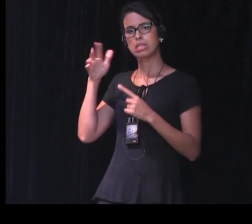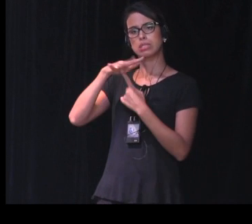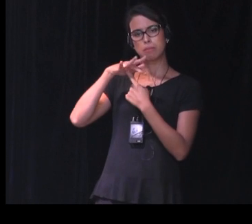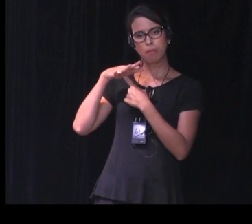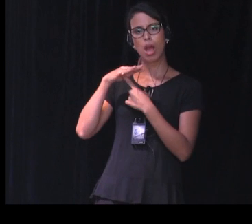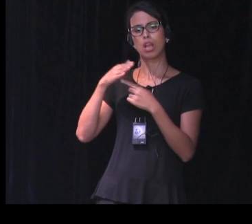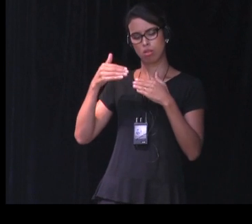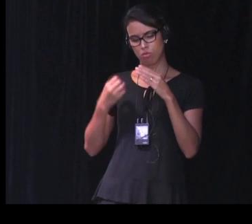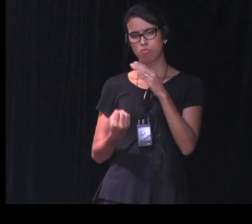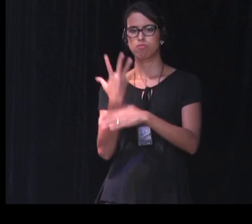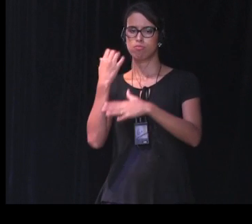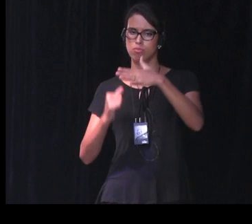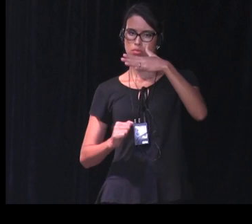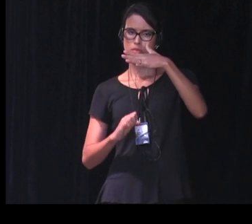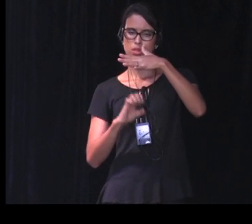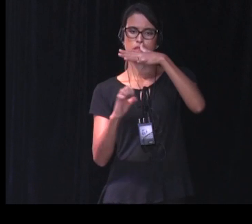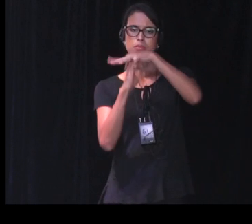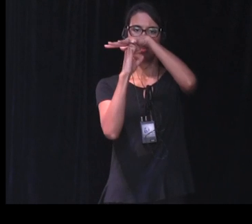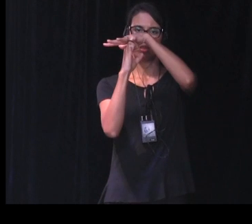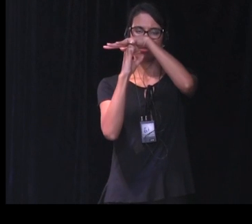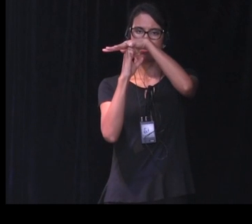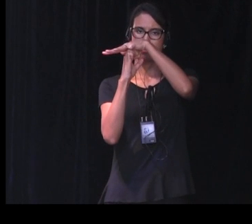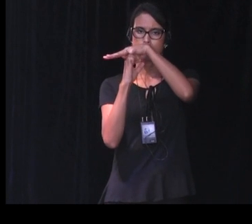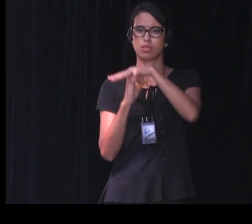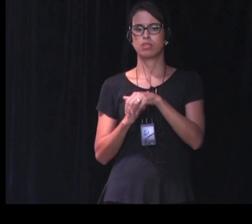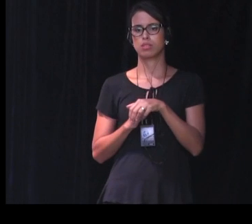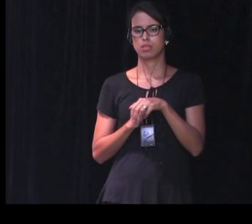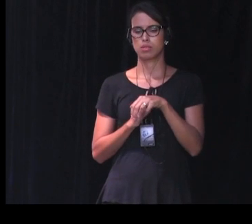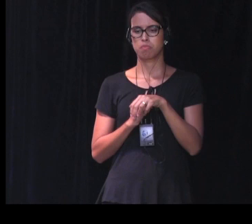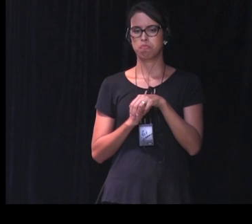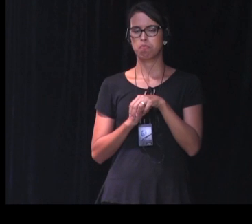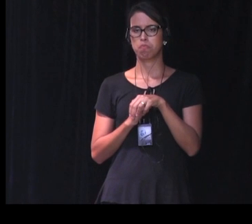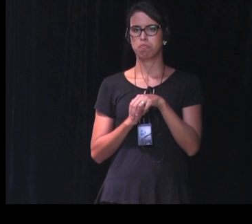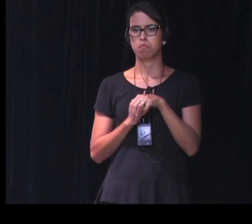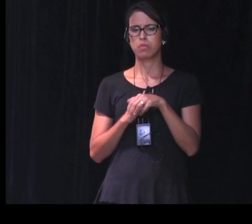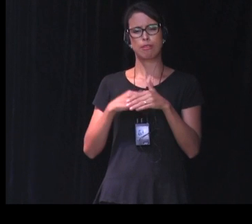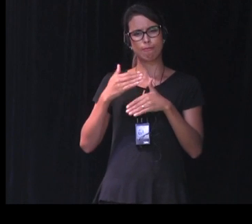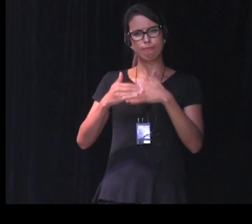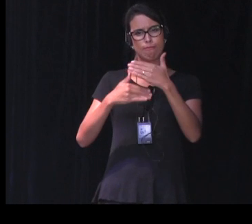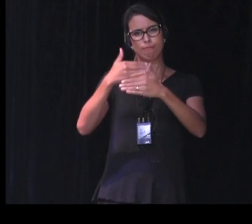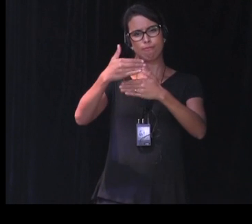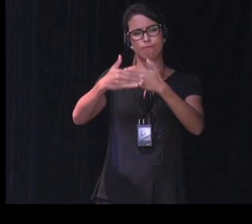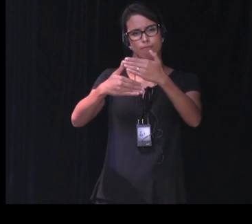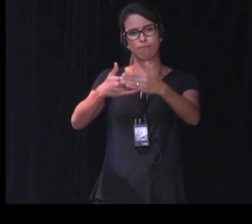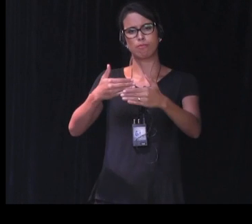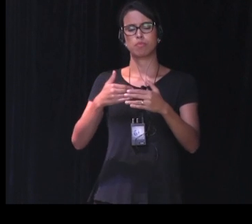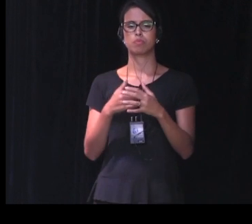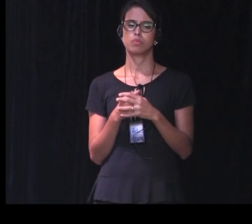A Quinta Normal passa a ser uma instituição que começa a ter uma série